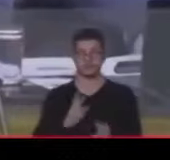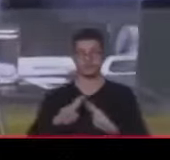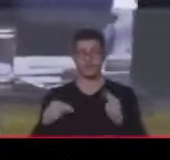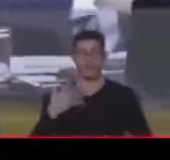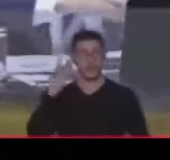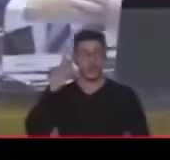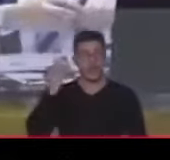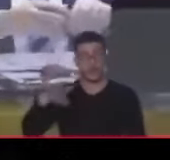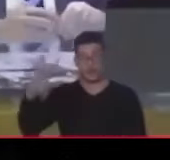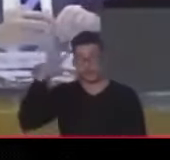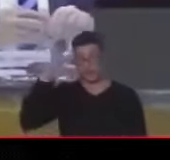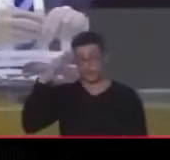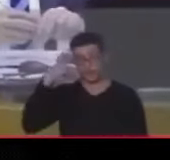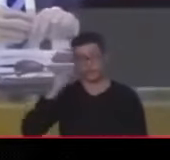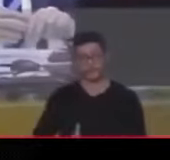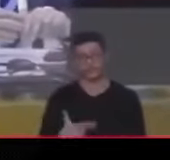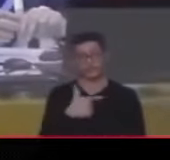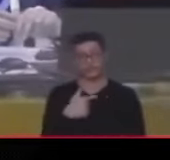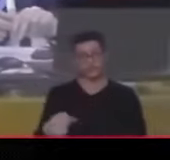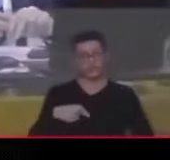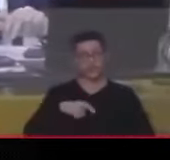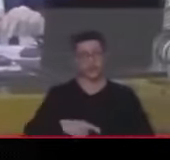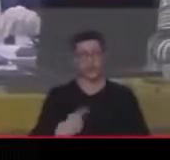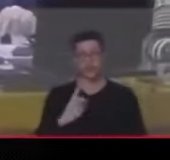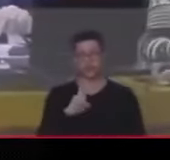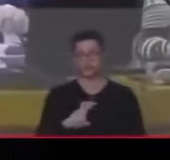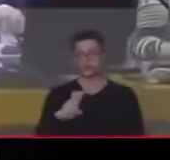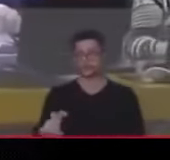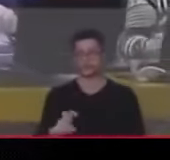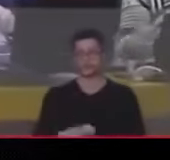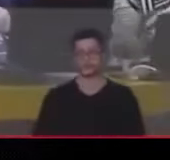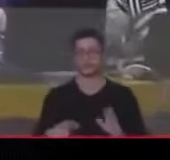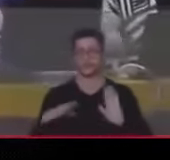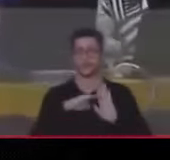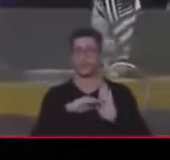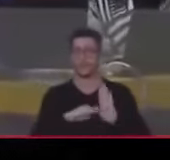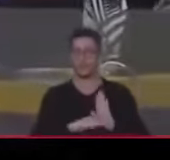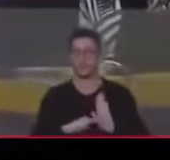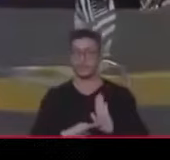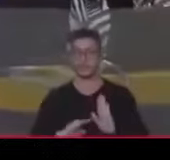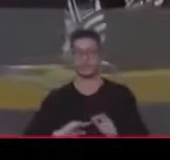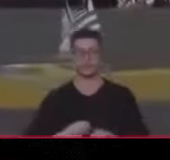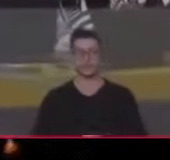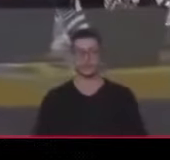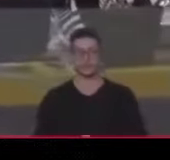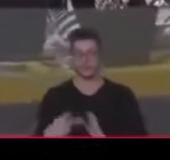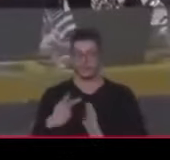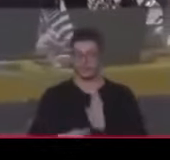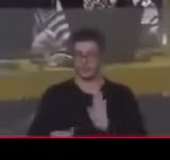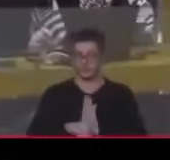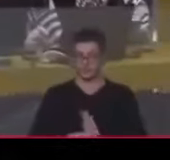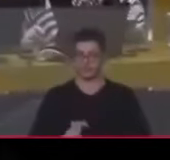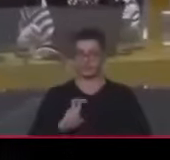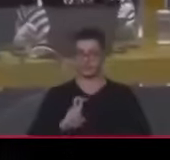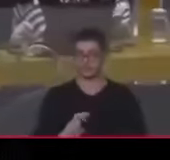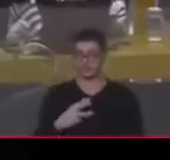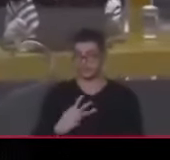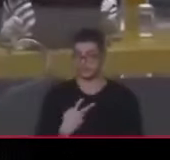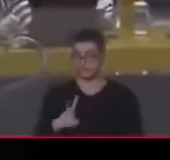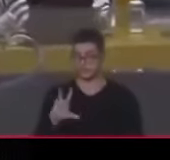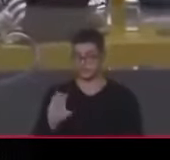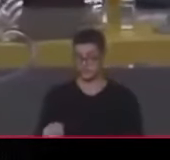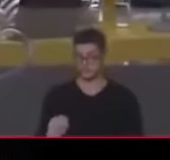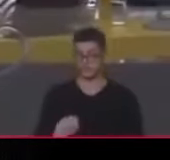amanhã, quarta-feira, dia 27 de março, às 13h55, com a seguinte ordem do dia. Apoiadores. Projeto de leis números